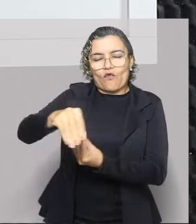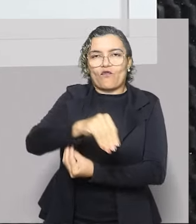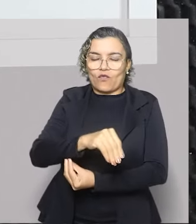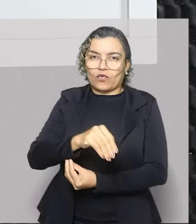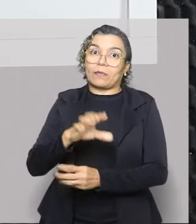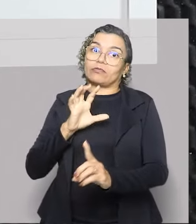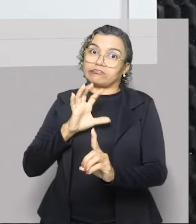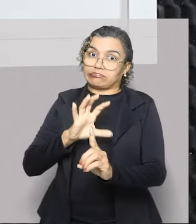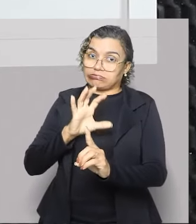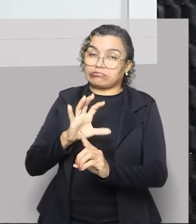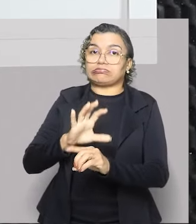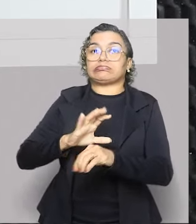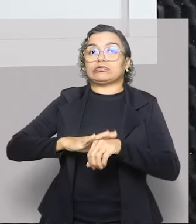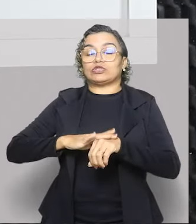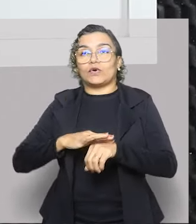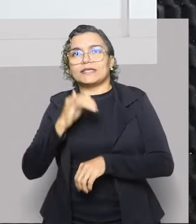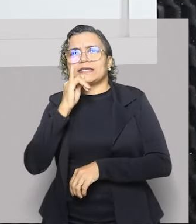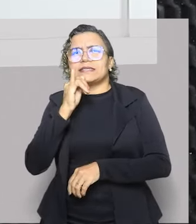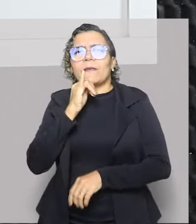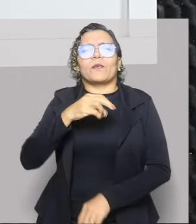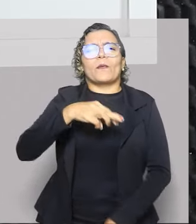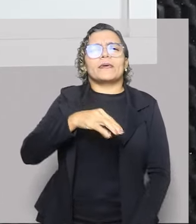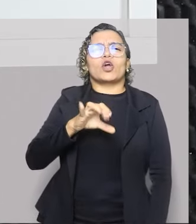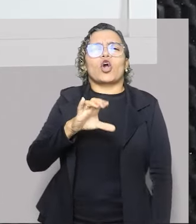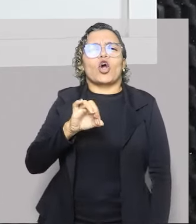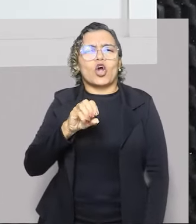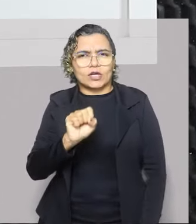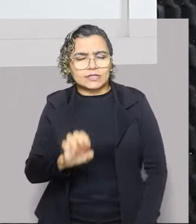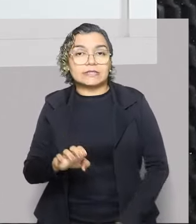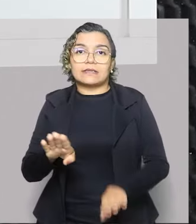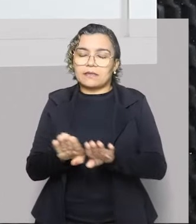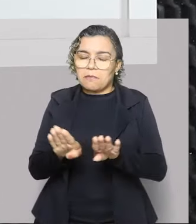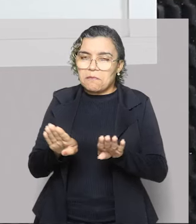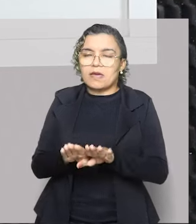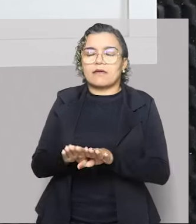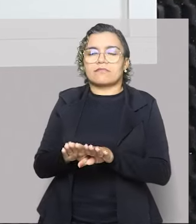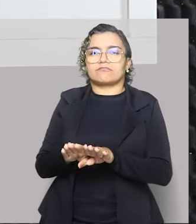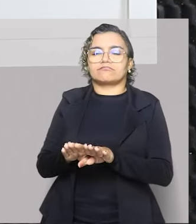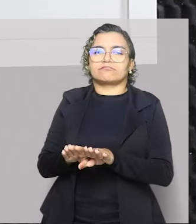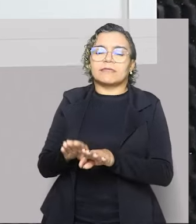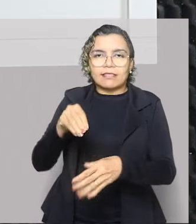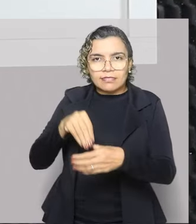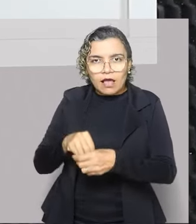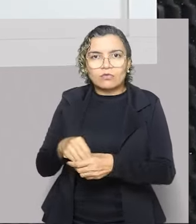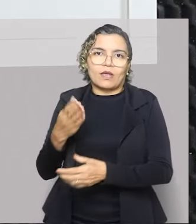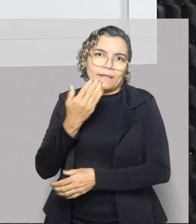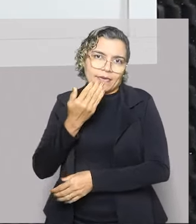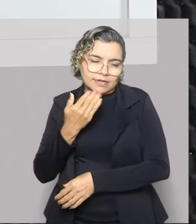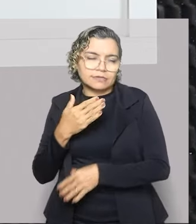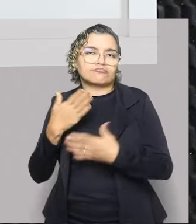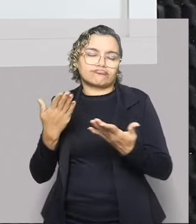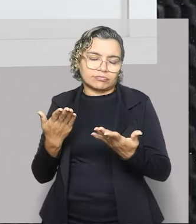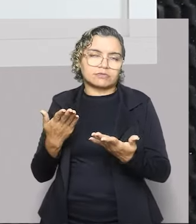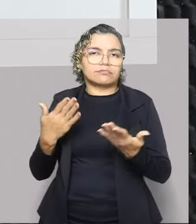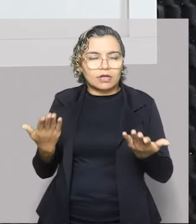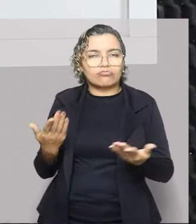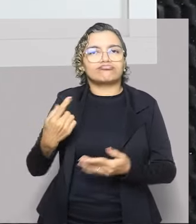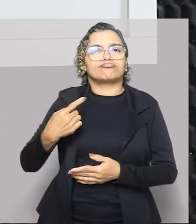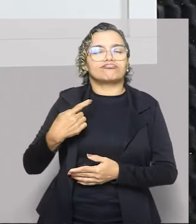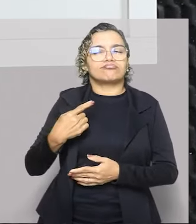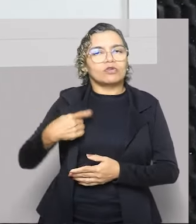doenças né como as micoses que também estão na nossa alimentação né então a gente já consome aí né